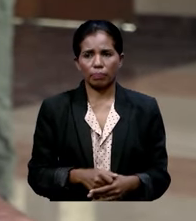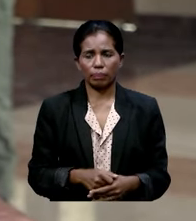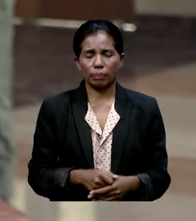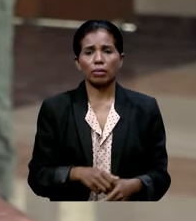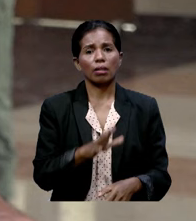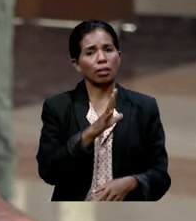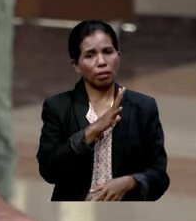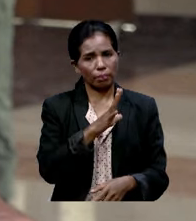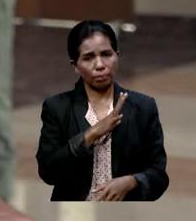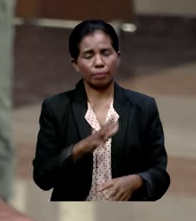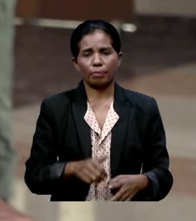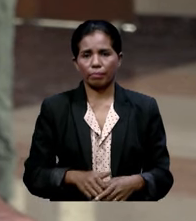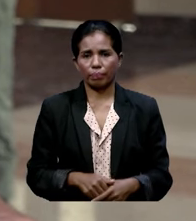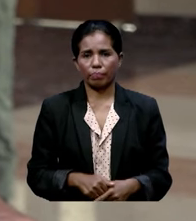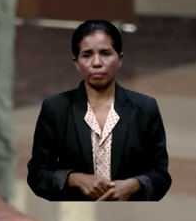Rim.